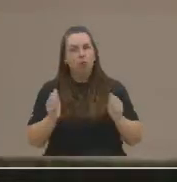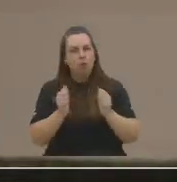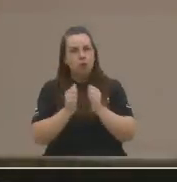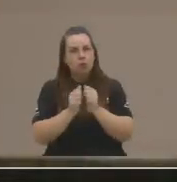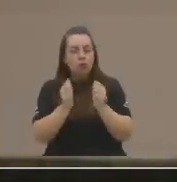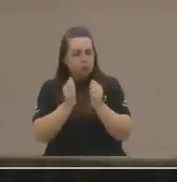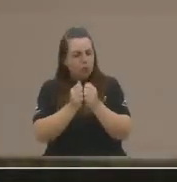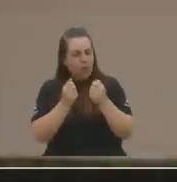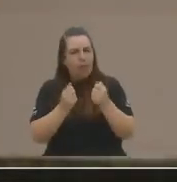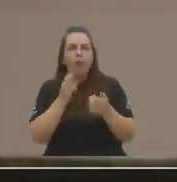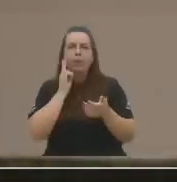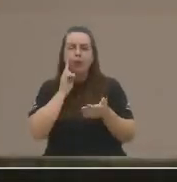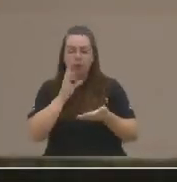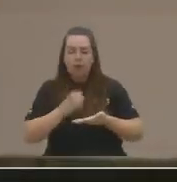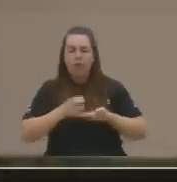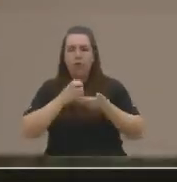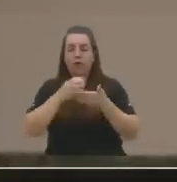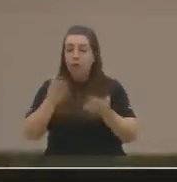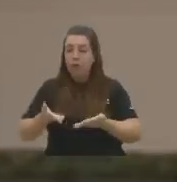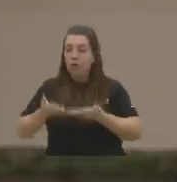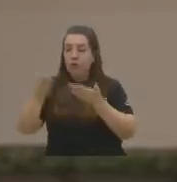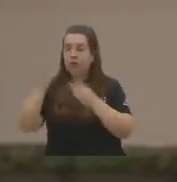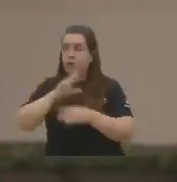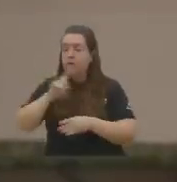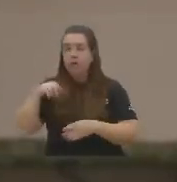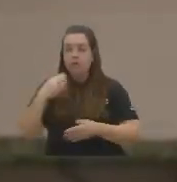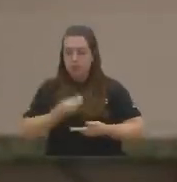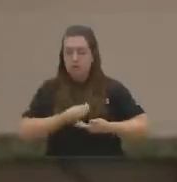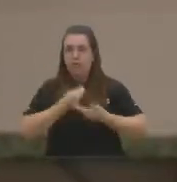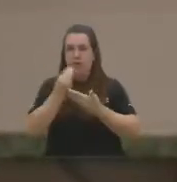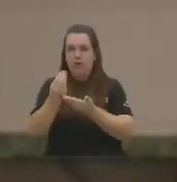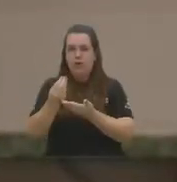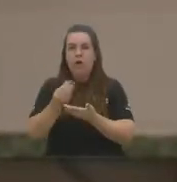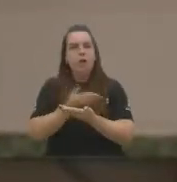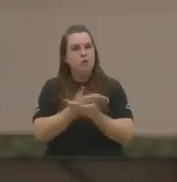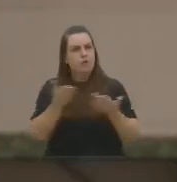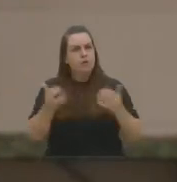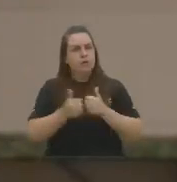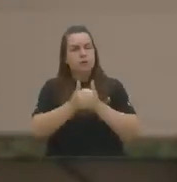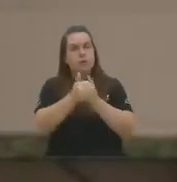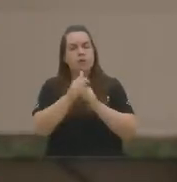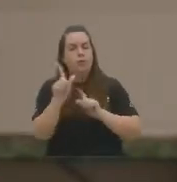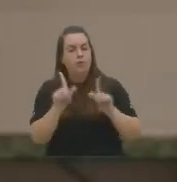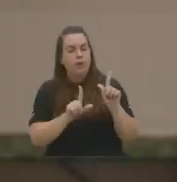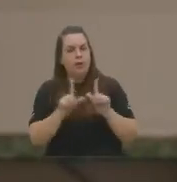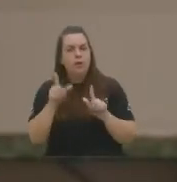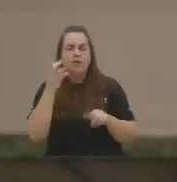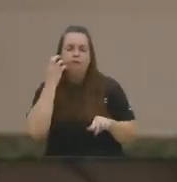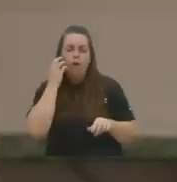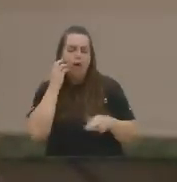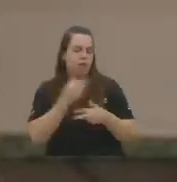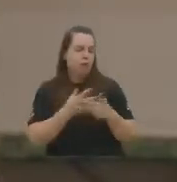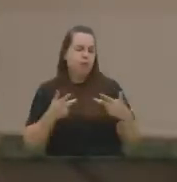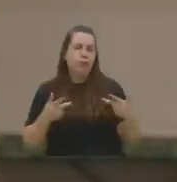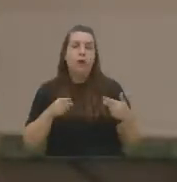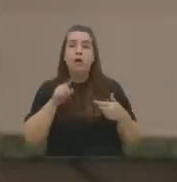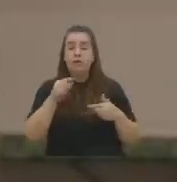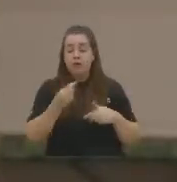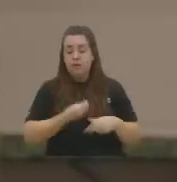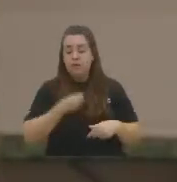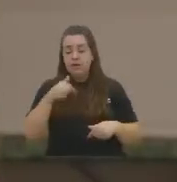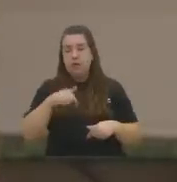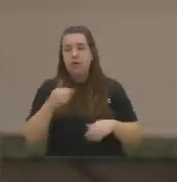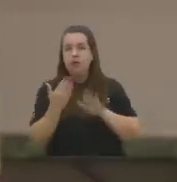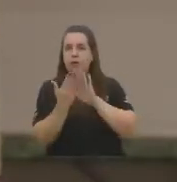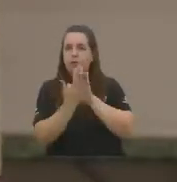Juntamente com o pão e o vinho, ofertemos a Deus a nossa vida. Você que nos acompanha pelos meios de comunicação e você que está aqui no